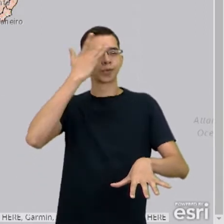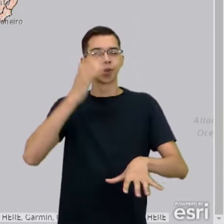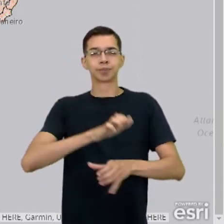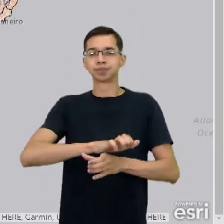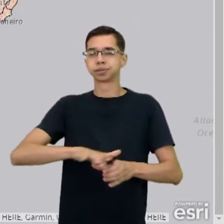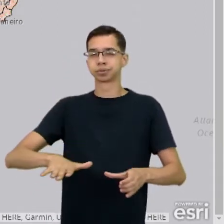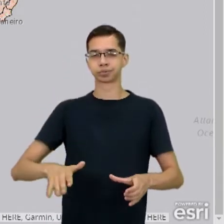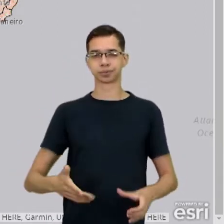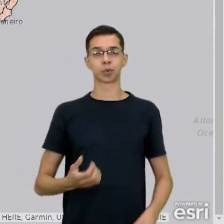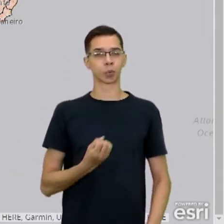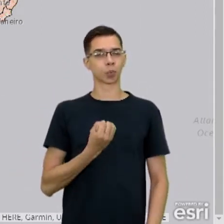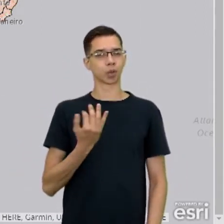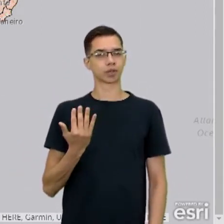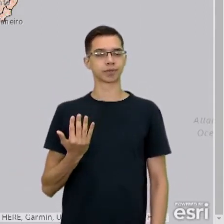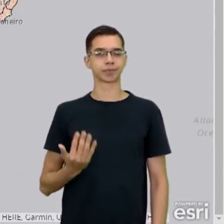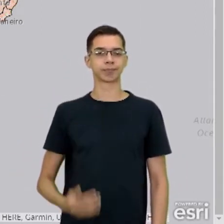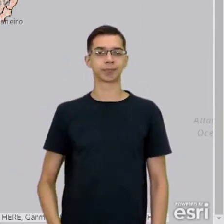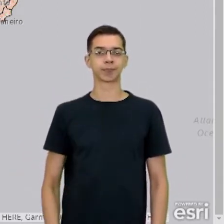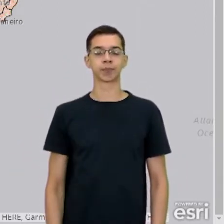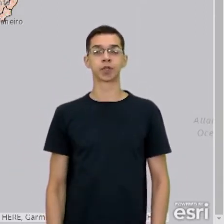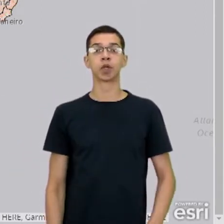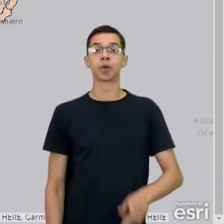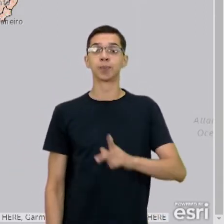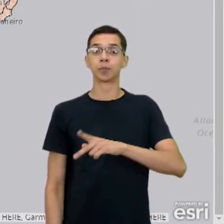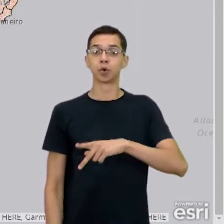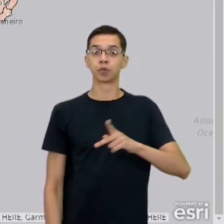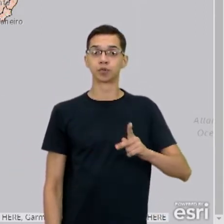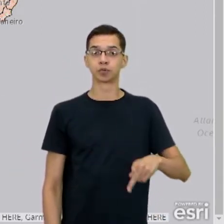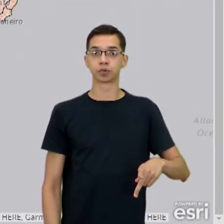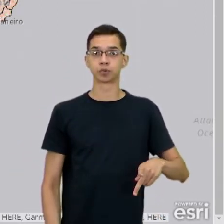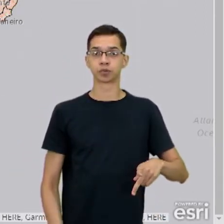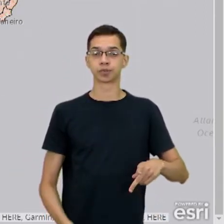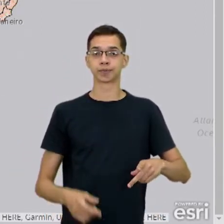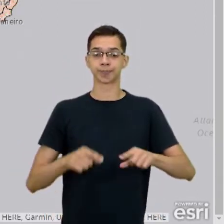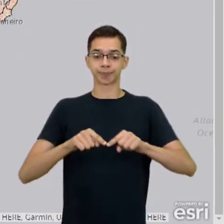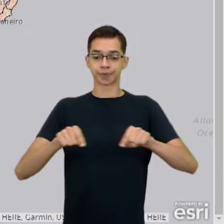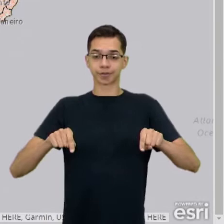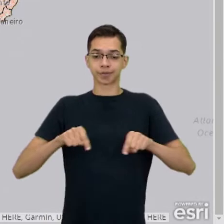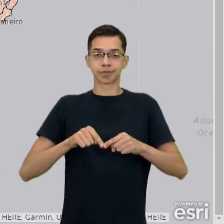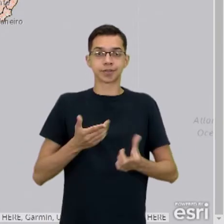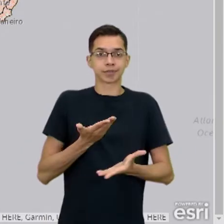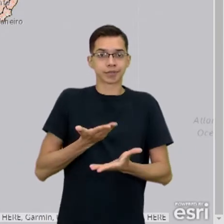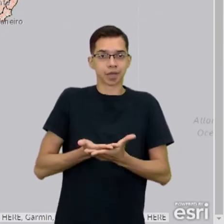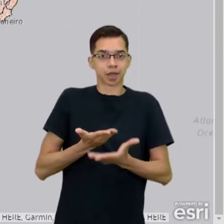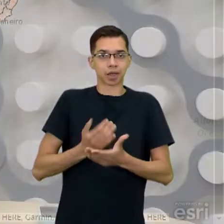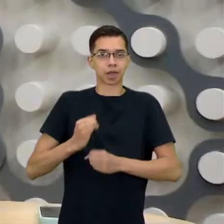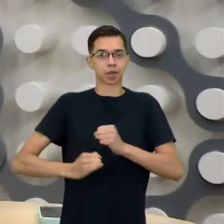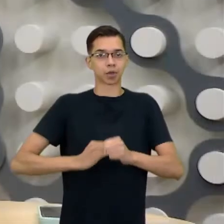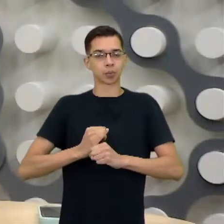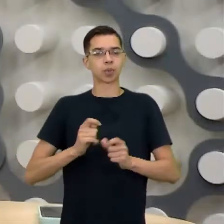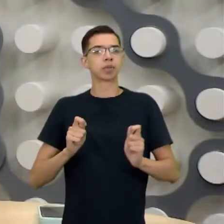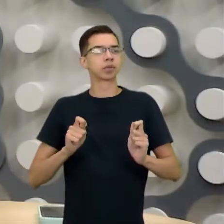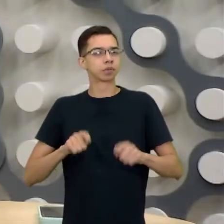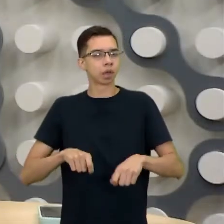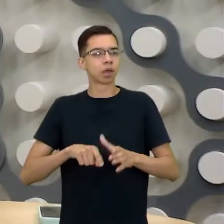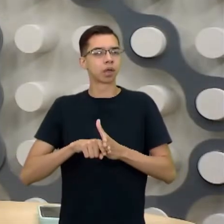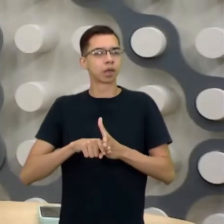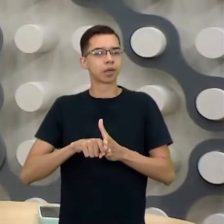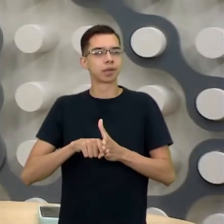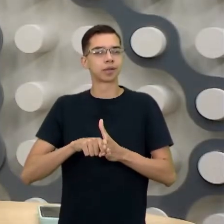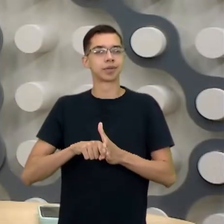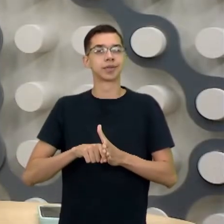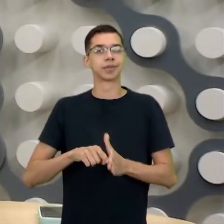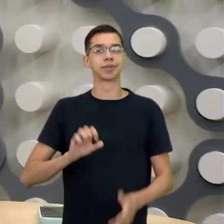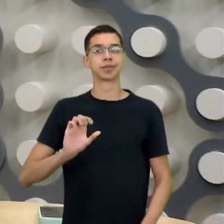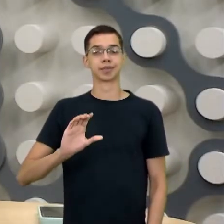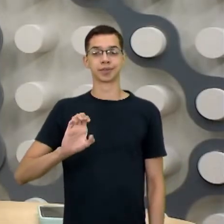puder, conseguir na sala de aula ter uma internet e trabalhar com o aluno, né, dados do censo de 2010, e poder levar os